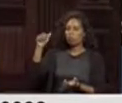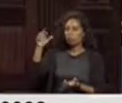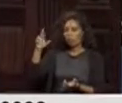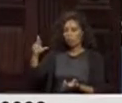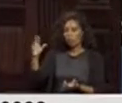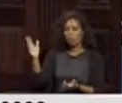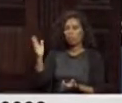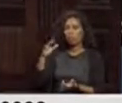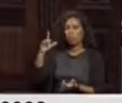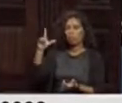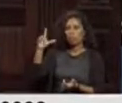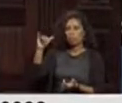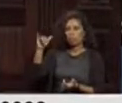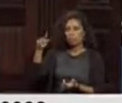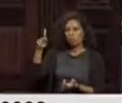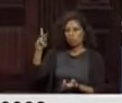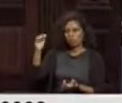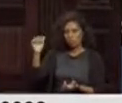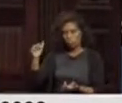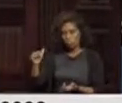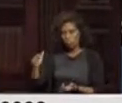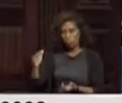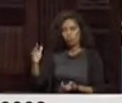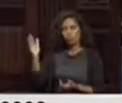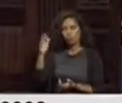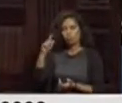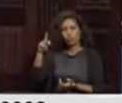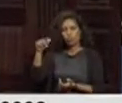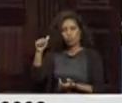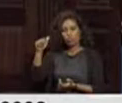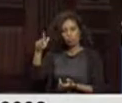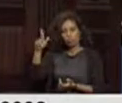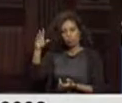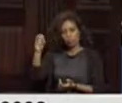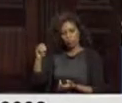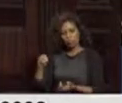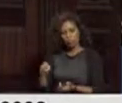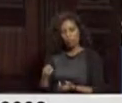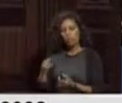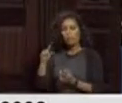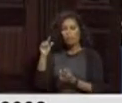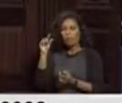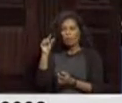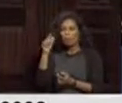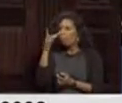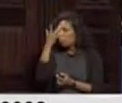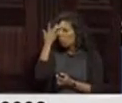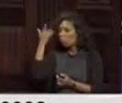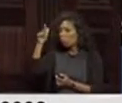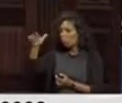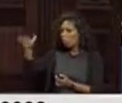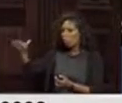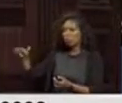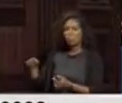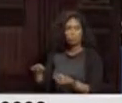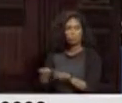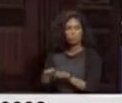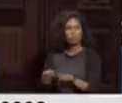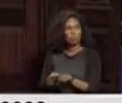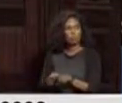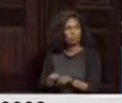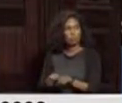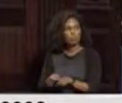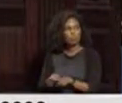Campos, deputado Paulo Ramos, entre bem poucos outros, temos